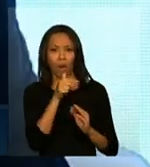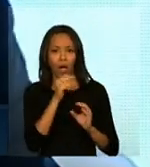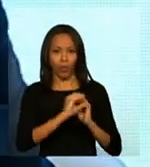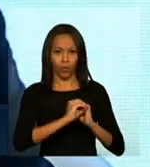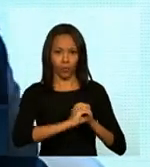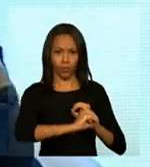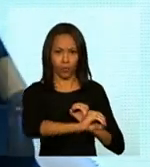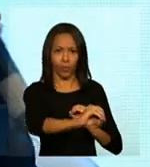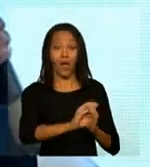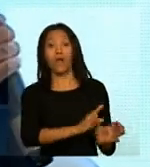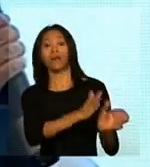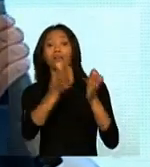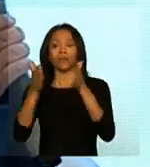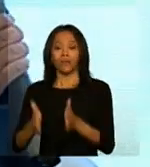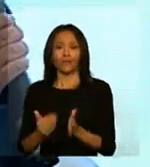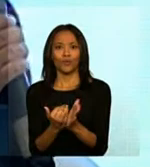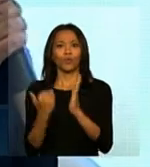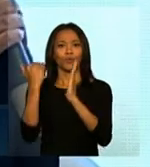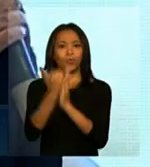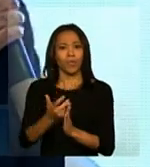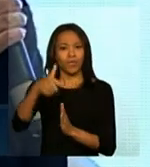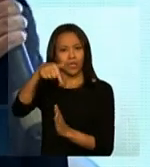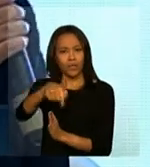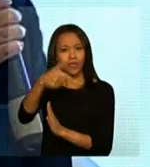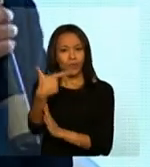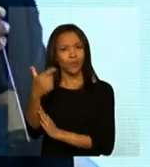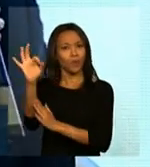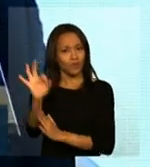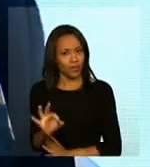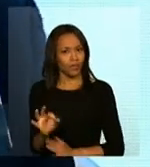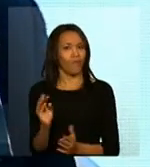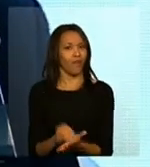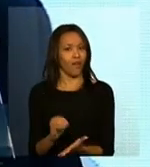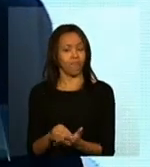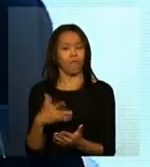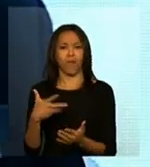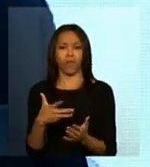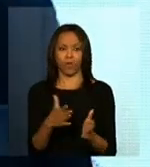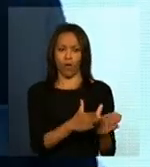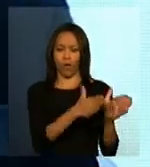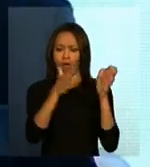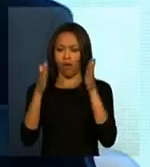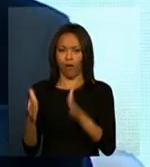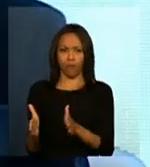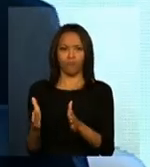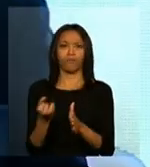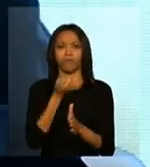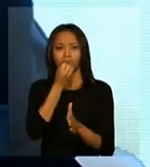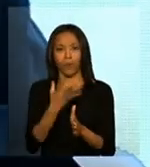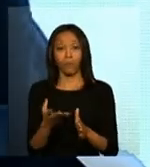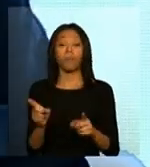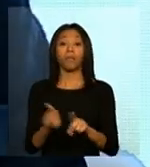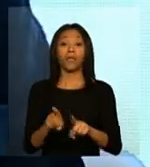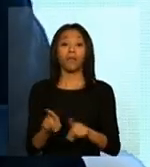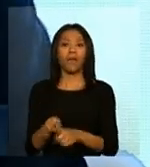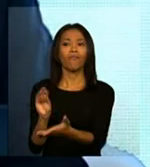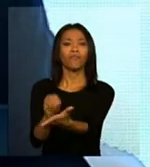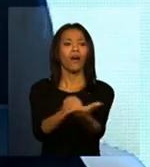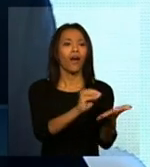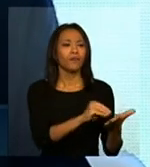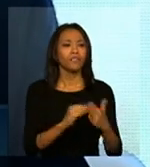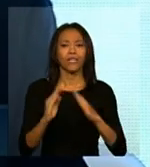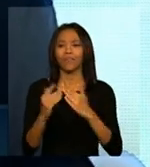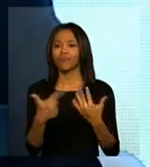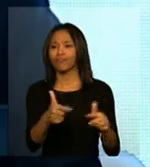para 72%. Ainda tem um trabalho grande para fazer, mas houve uma evolução. O déficit habitacional, graças ao Minha Casa